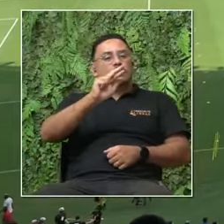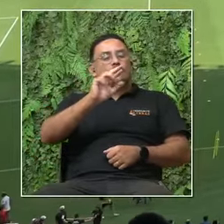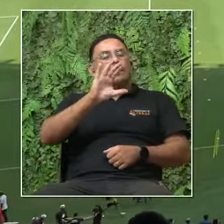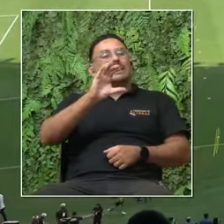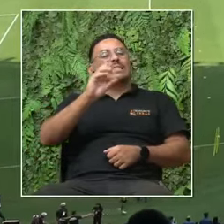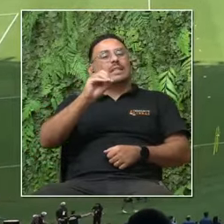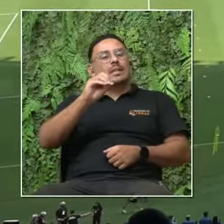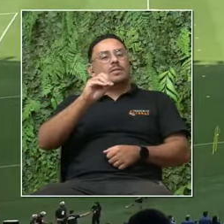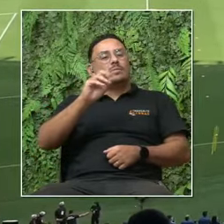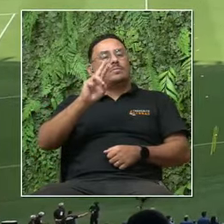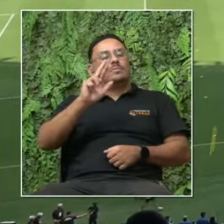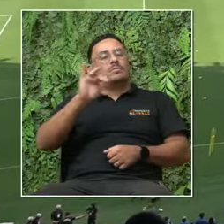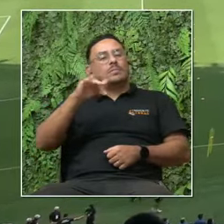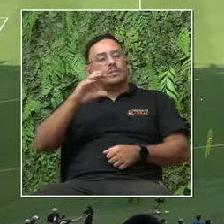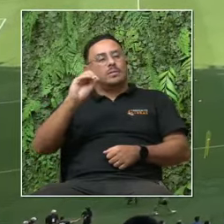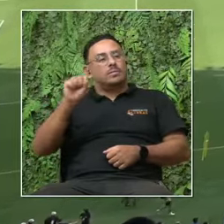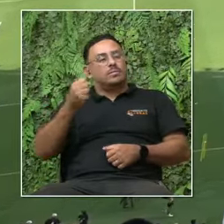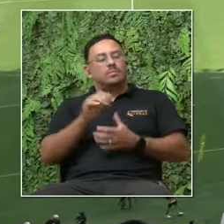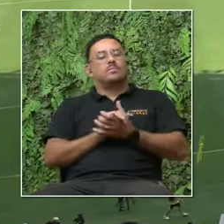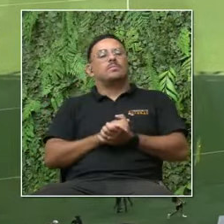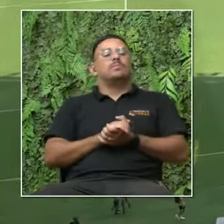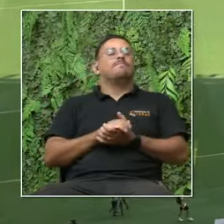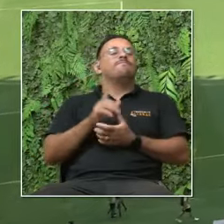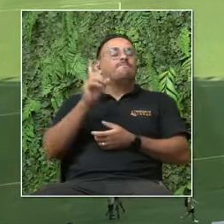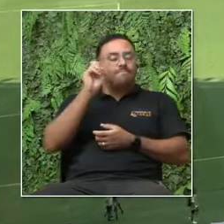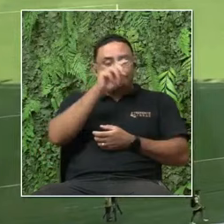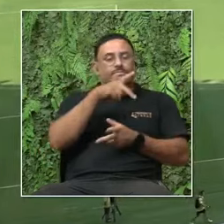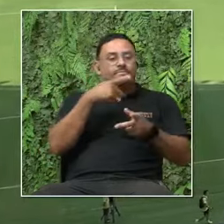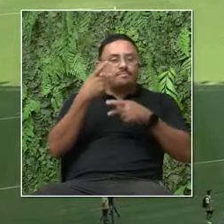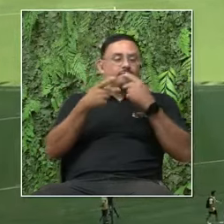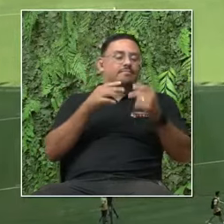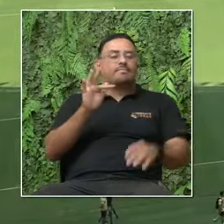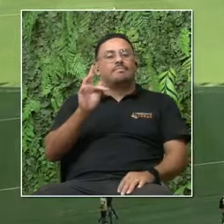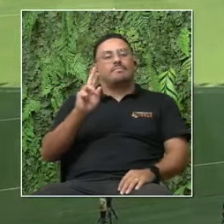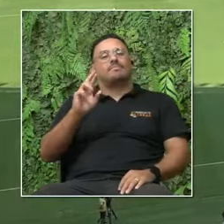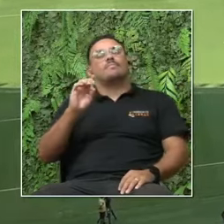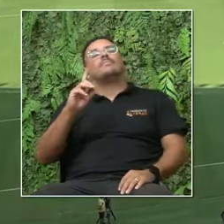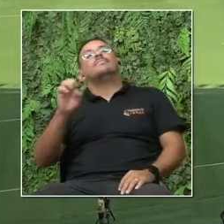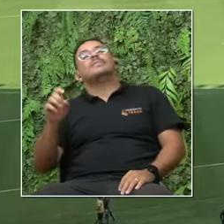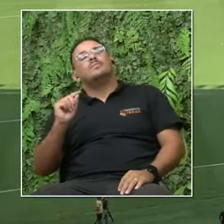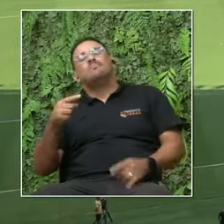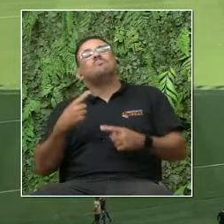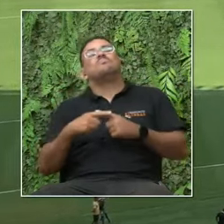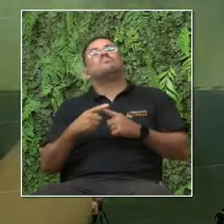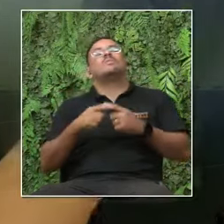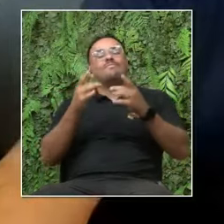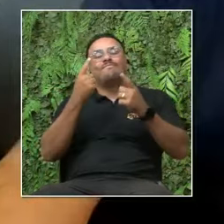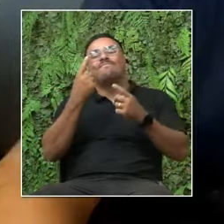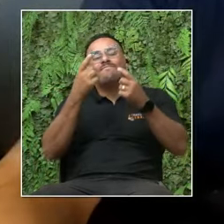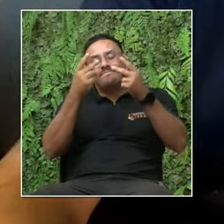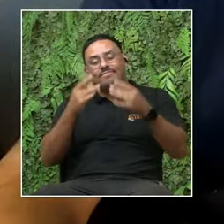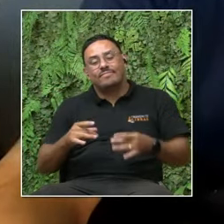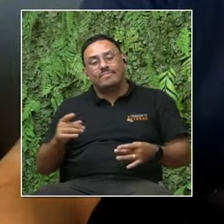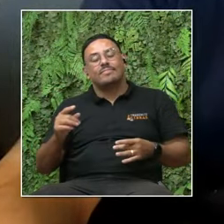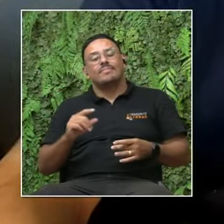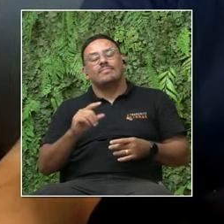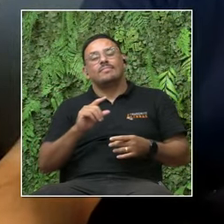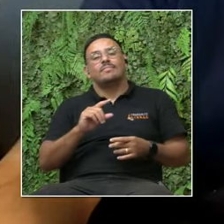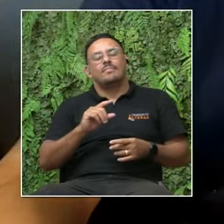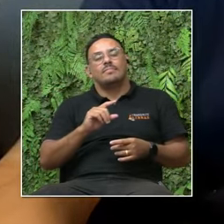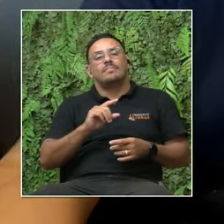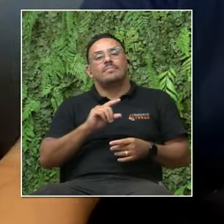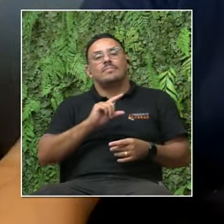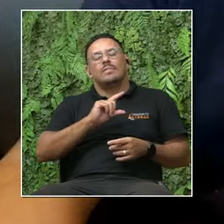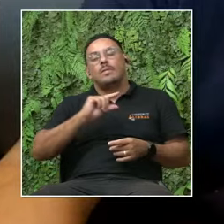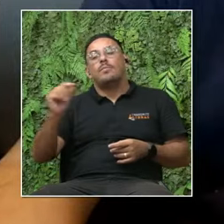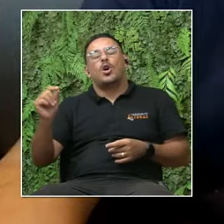Ramos tá bom É é difícil falar do Fred Bob por um detalhe assim quando ele sai do Atlético e vai para